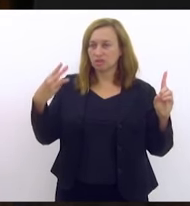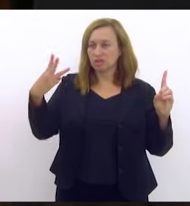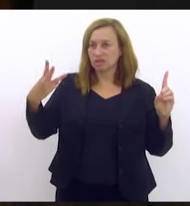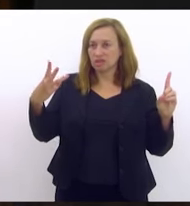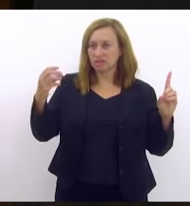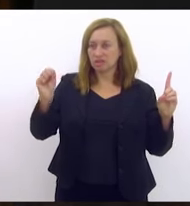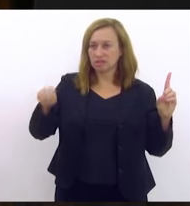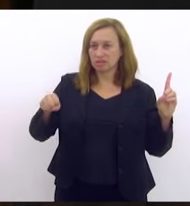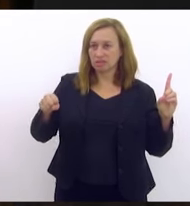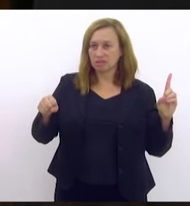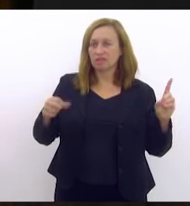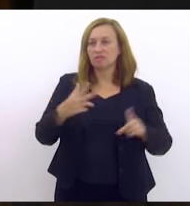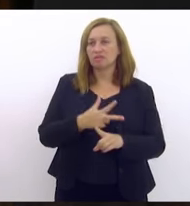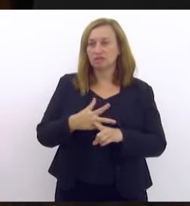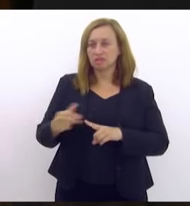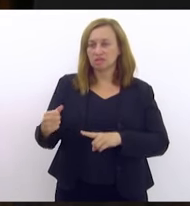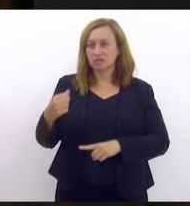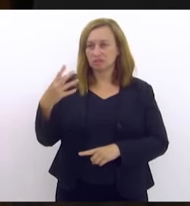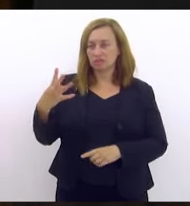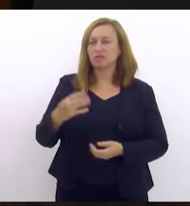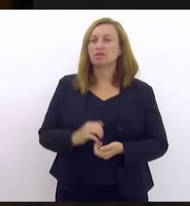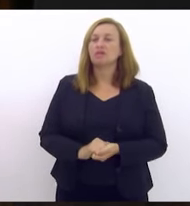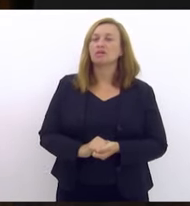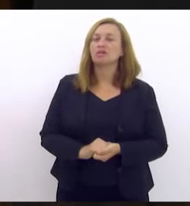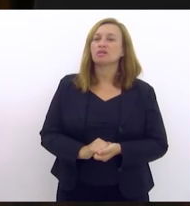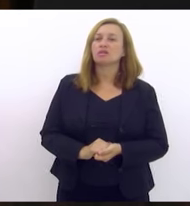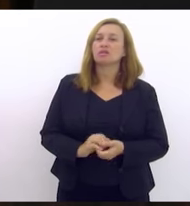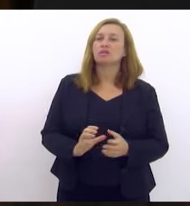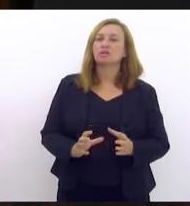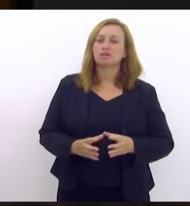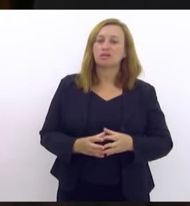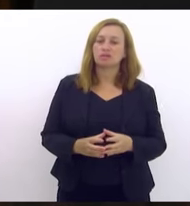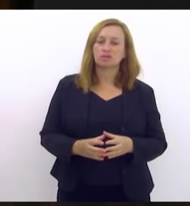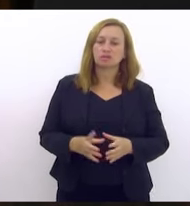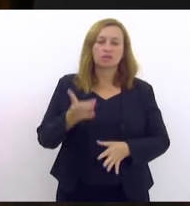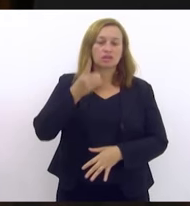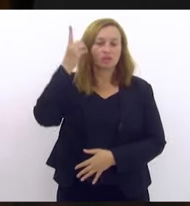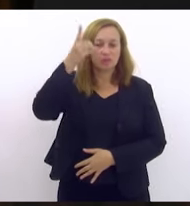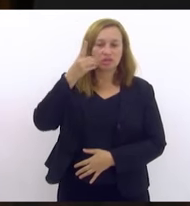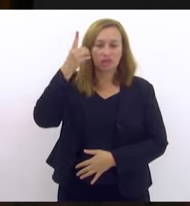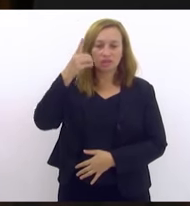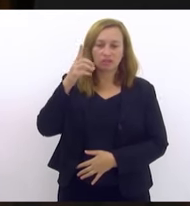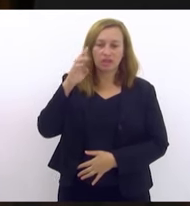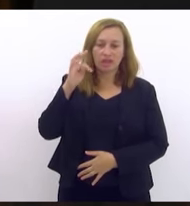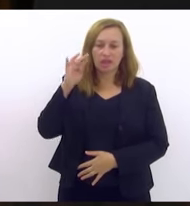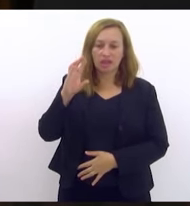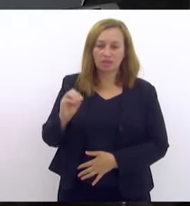Pela Comissão de Assuntos Municipais e Desenvolvimento Regional, deputado Renato Machado,